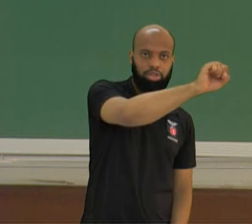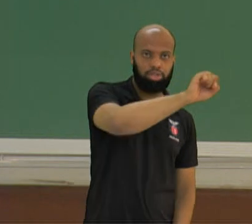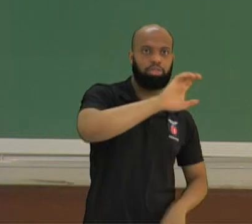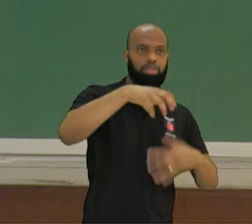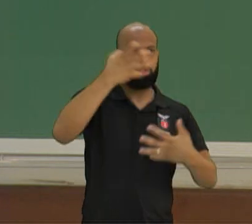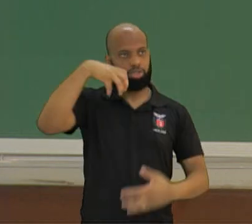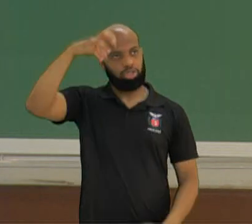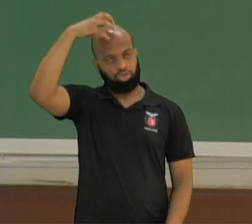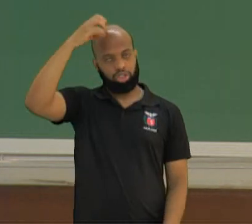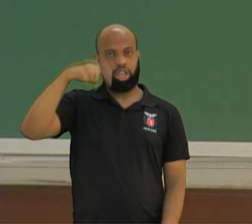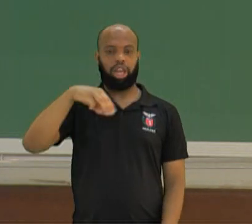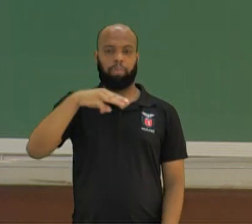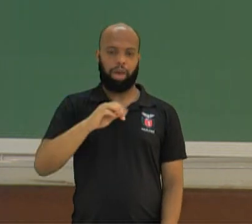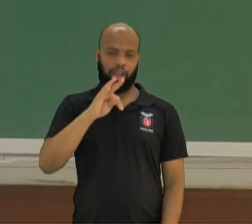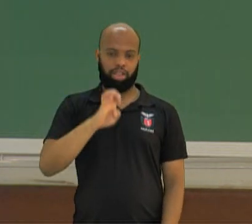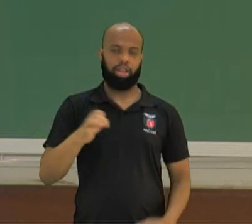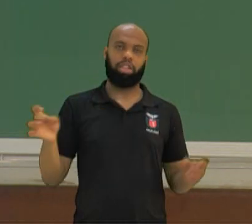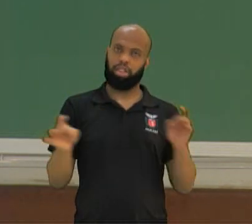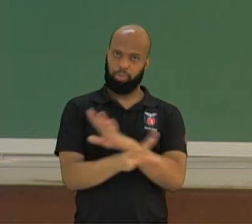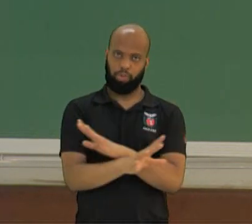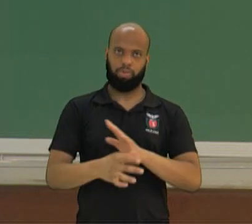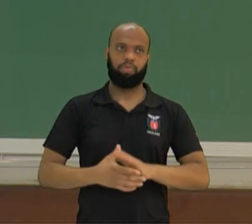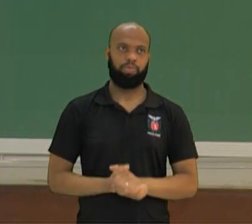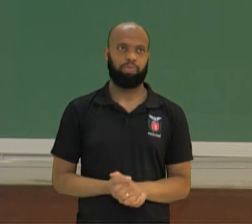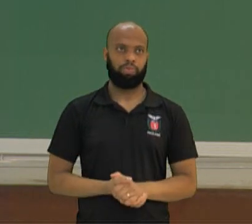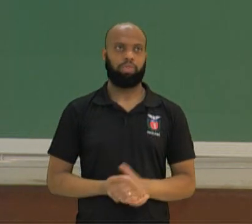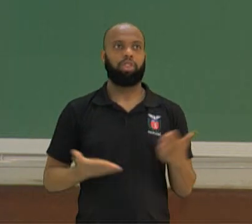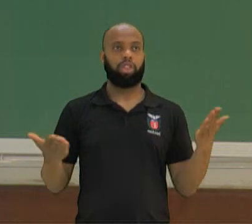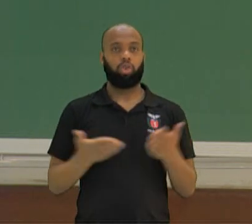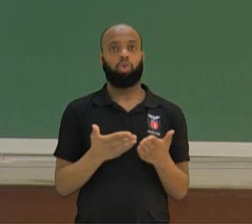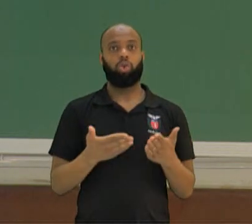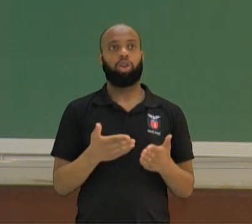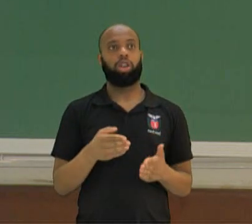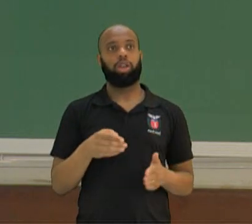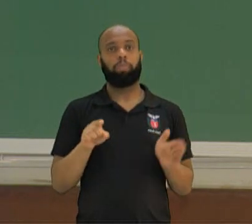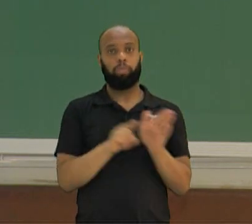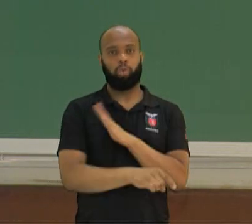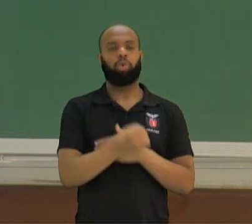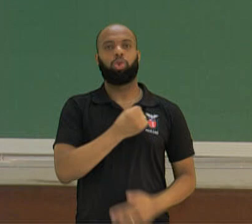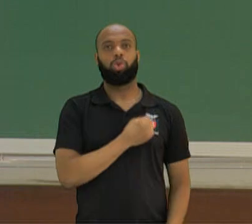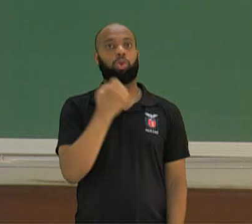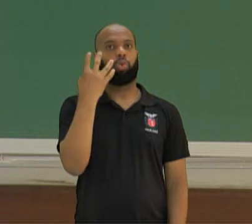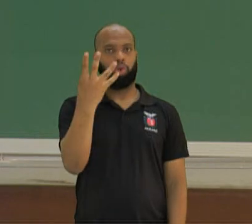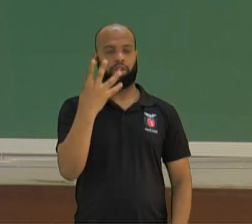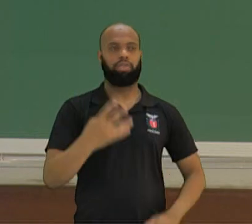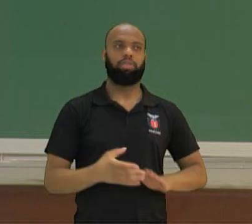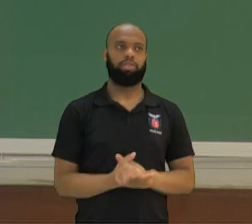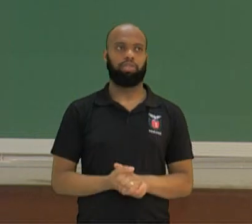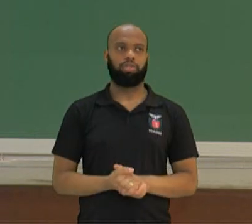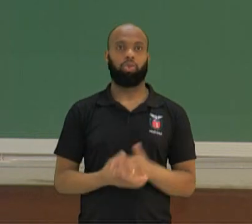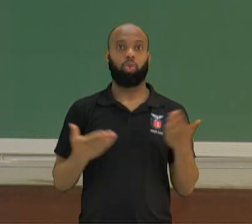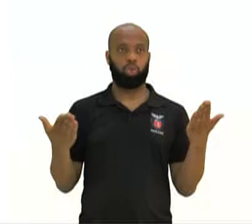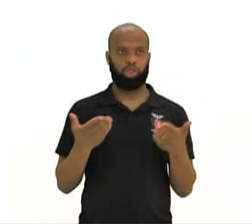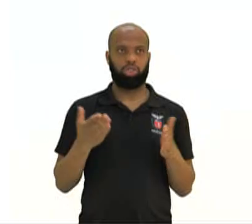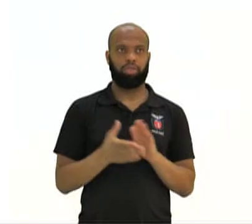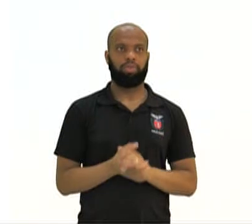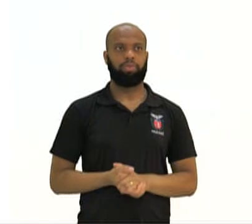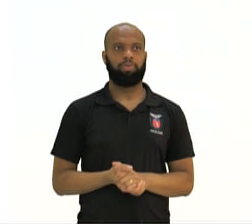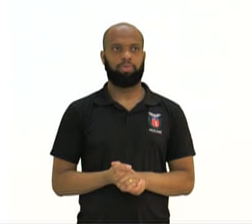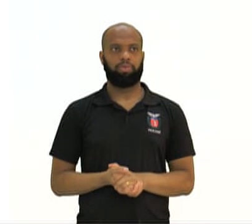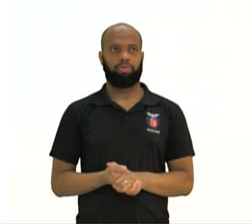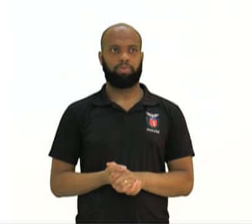numa situação de xeque-mate e fim da partida. E vamos para a nossa quarta atividade de mate em um. Quarta e